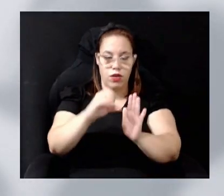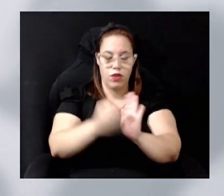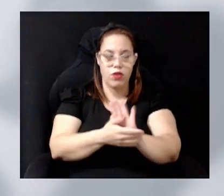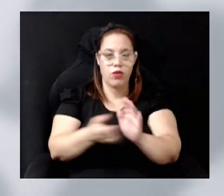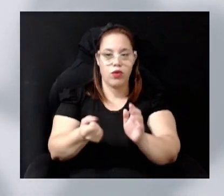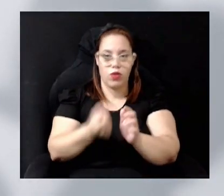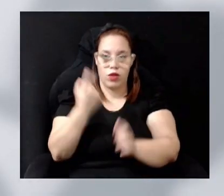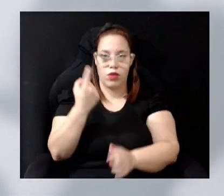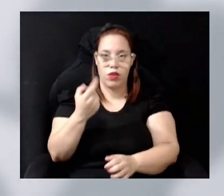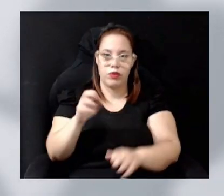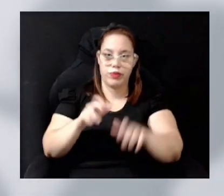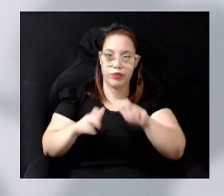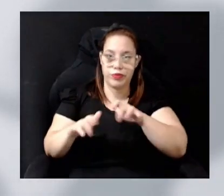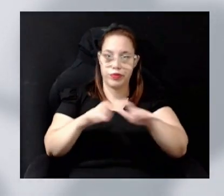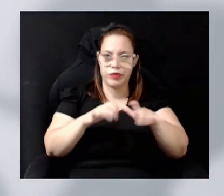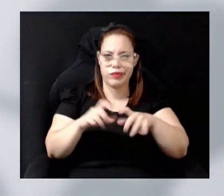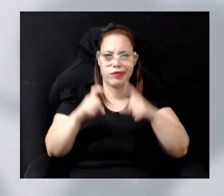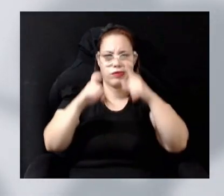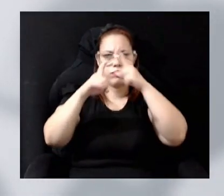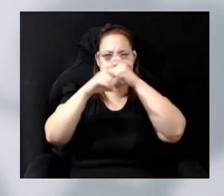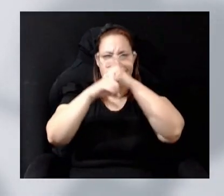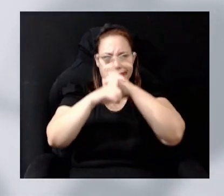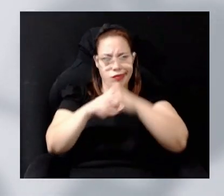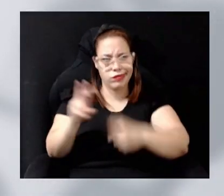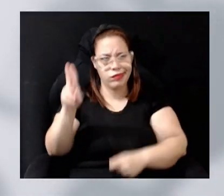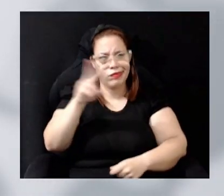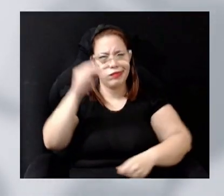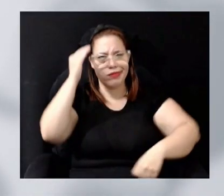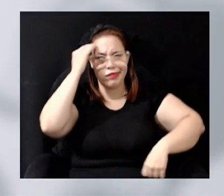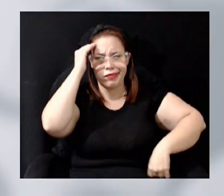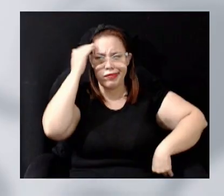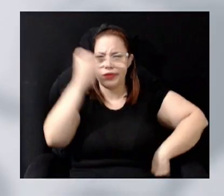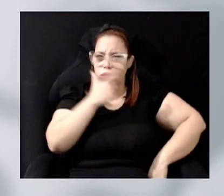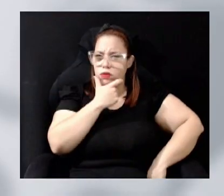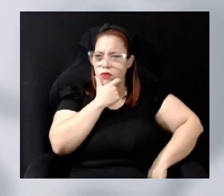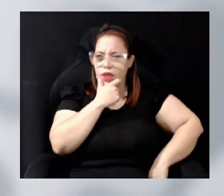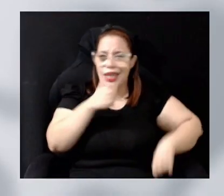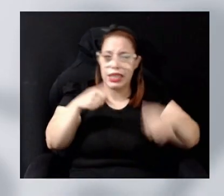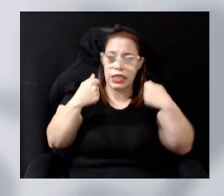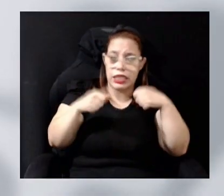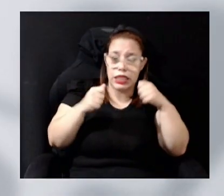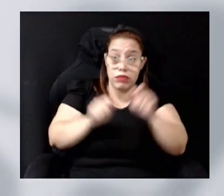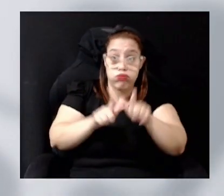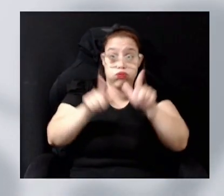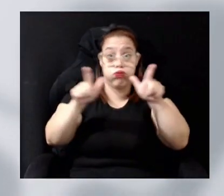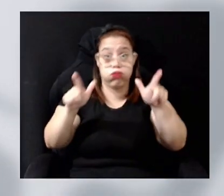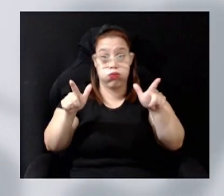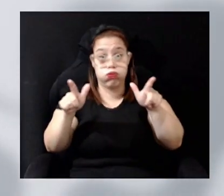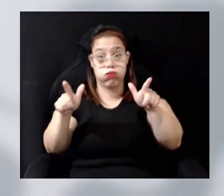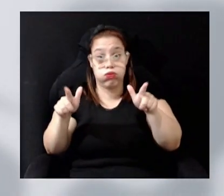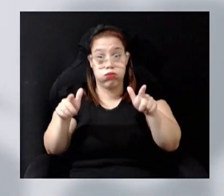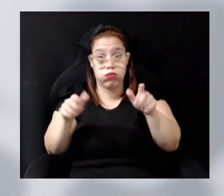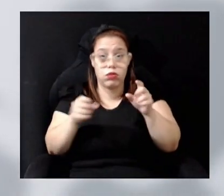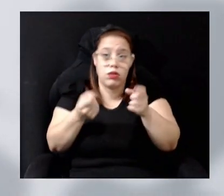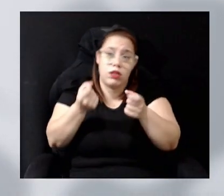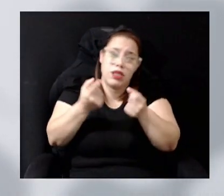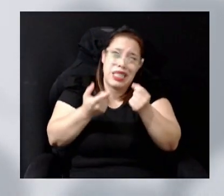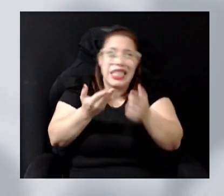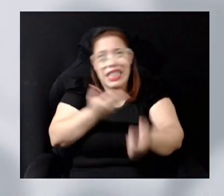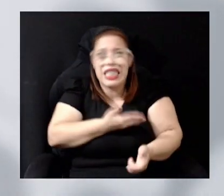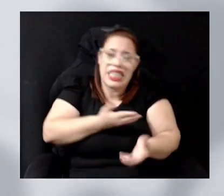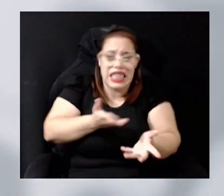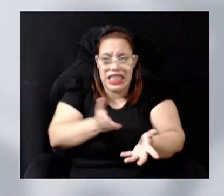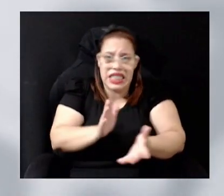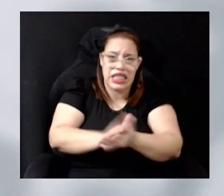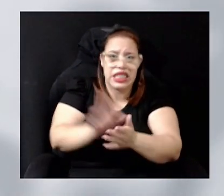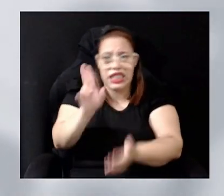eram difíceis de usar e entender, e havia uma necessidade clara de torná-los mais amigáveis para o usuário